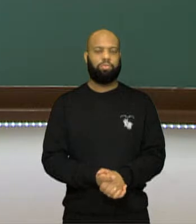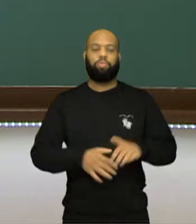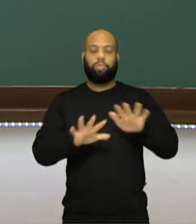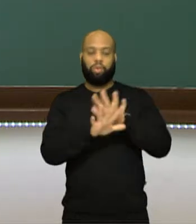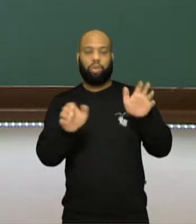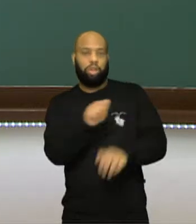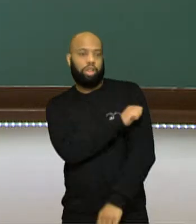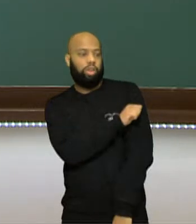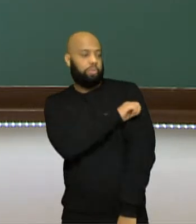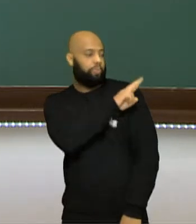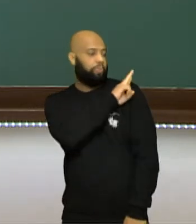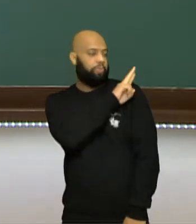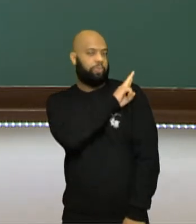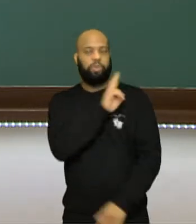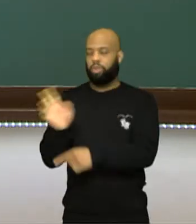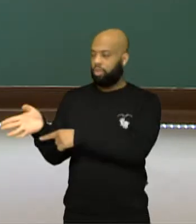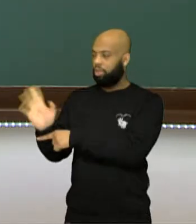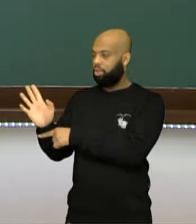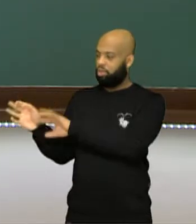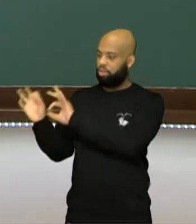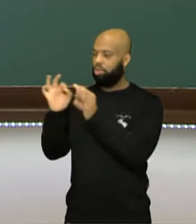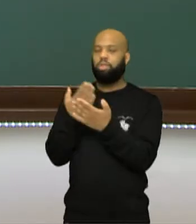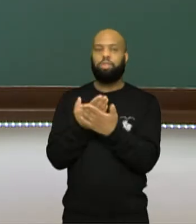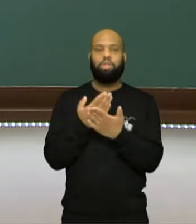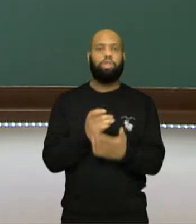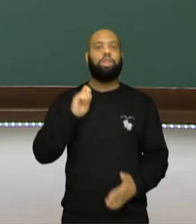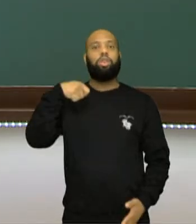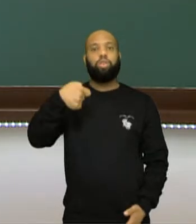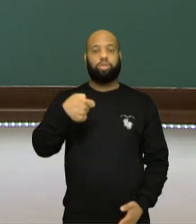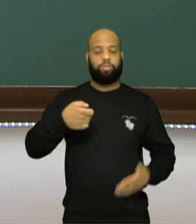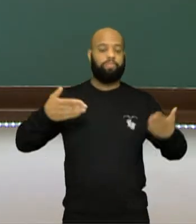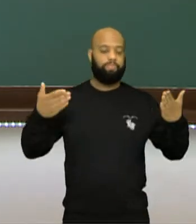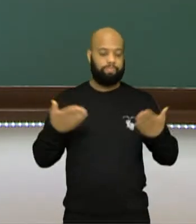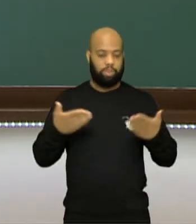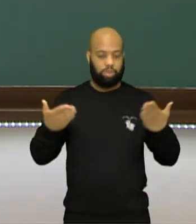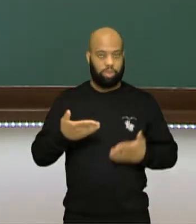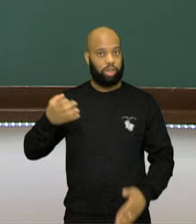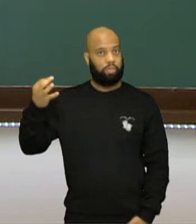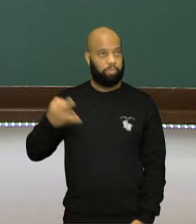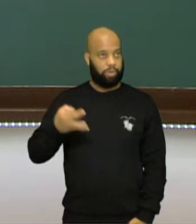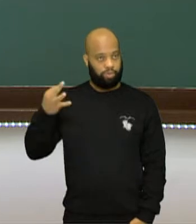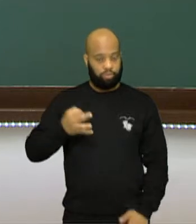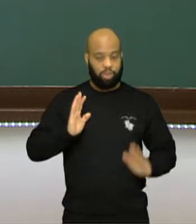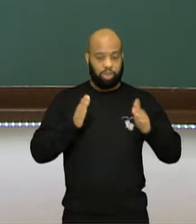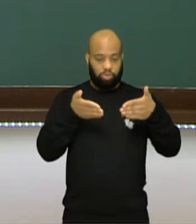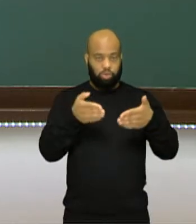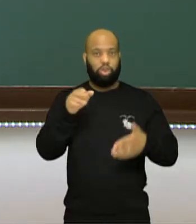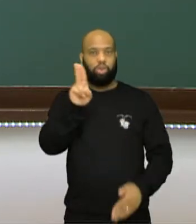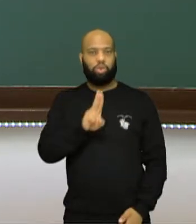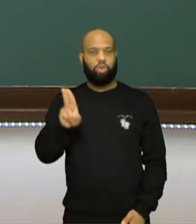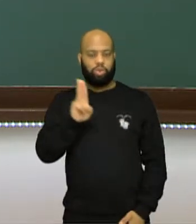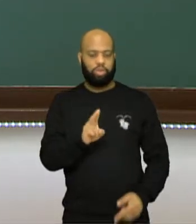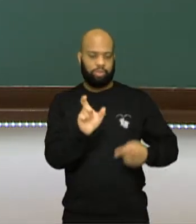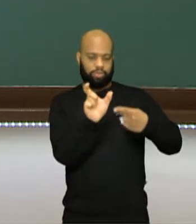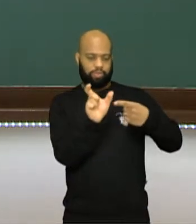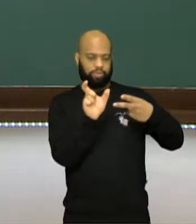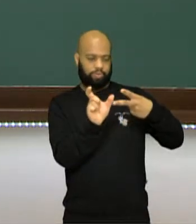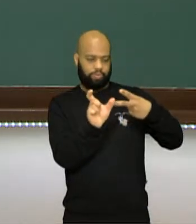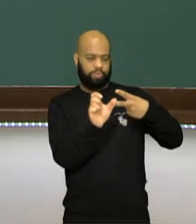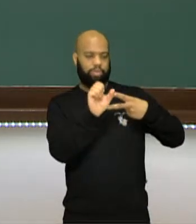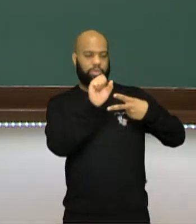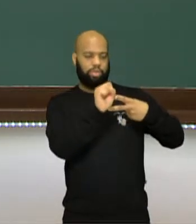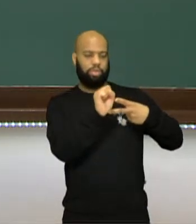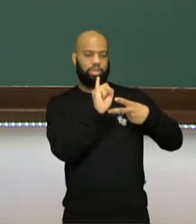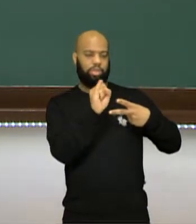Olá, estudante da segunda série. Nesse vídeo nós vamos falar sobre o presente perfeito, focando no uso das palavras for e